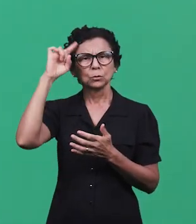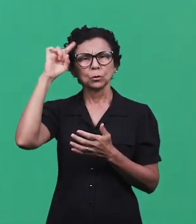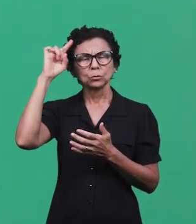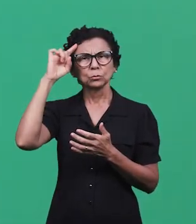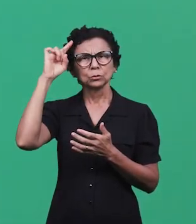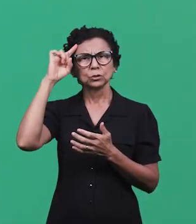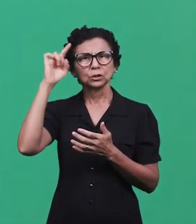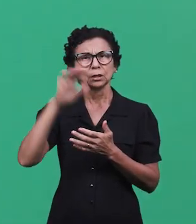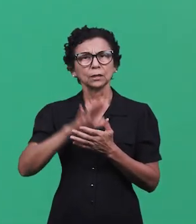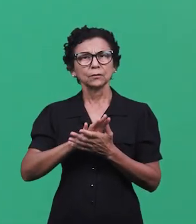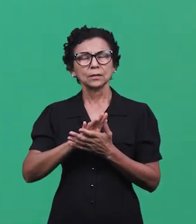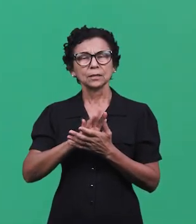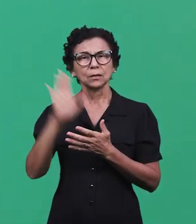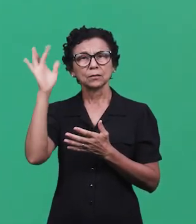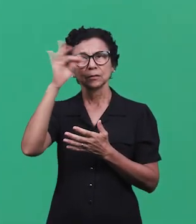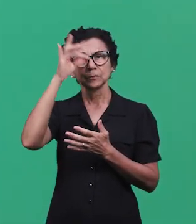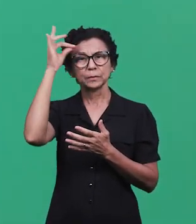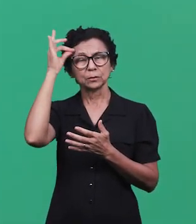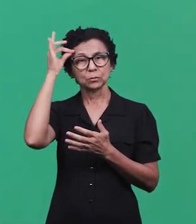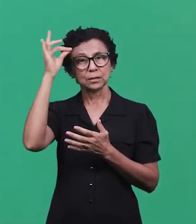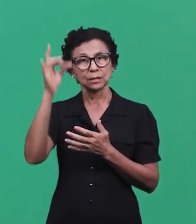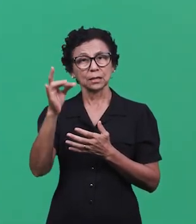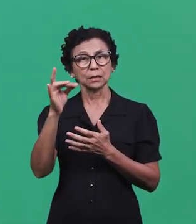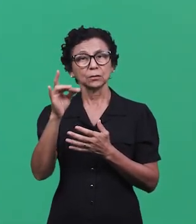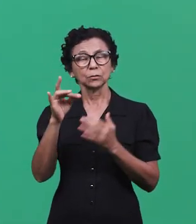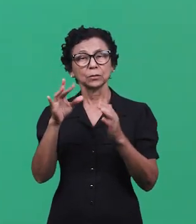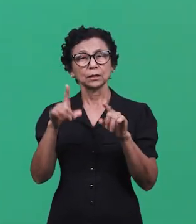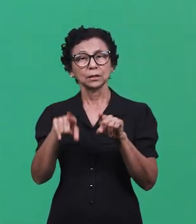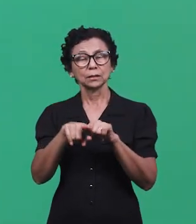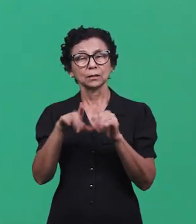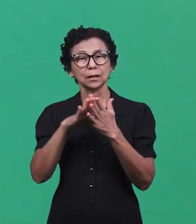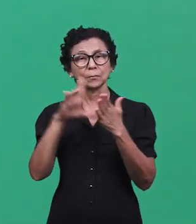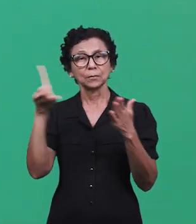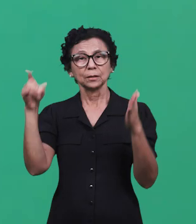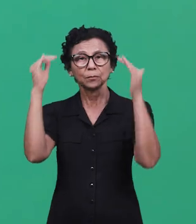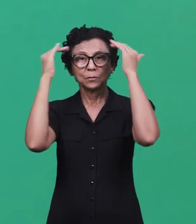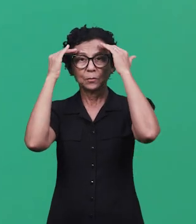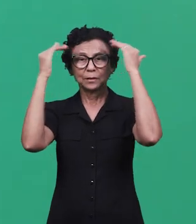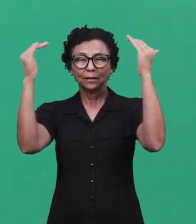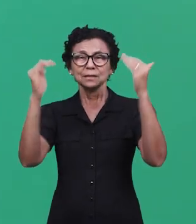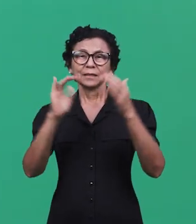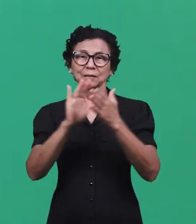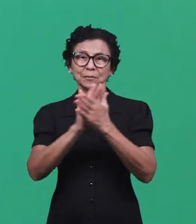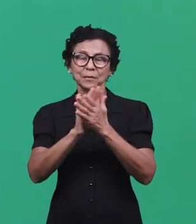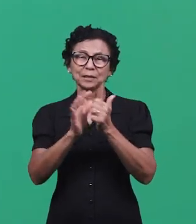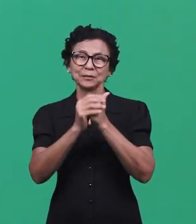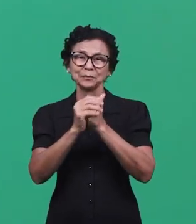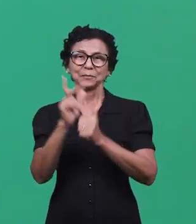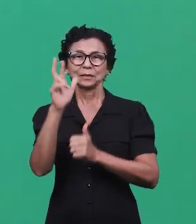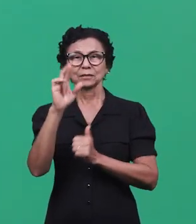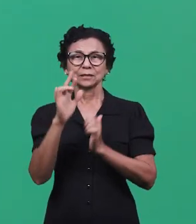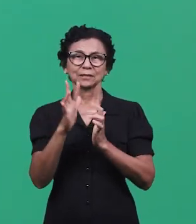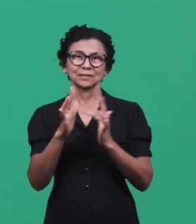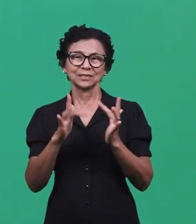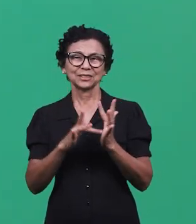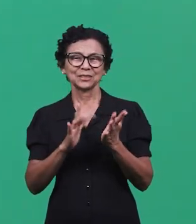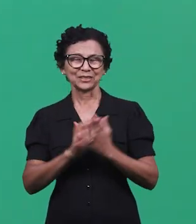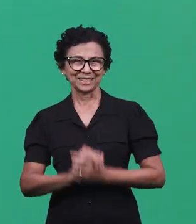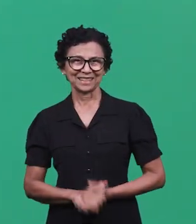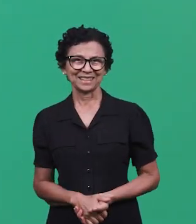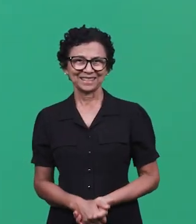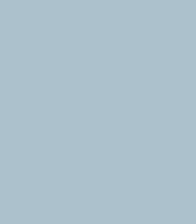e obedecer a palavra de Deus. Amém? Amém, irmãs. A todos a paz do